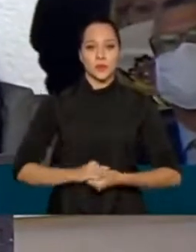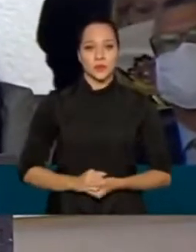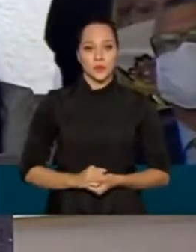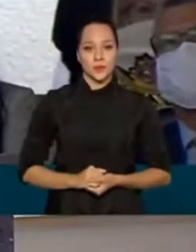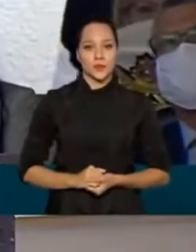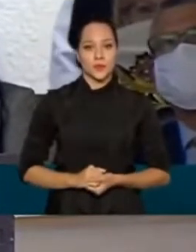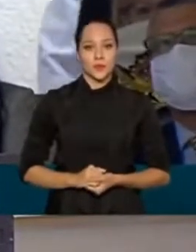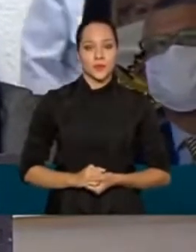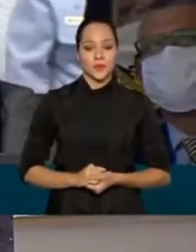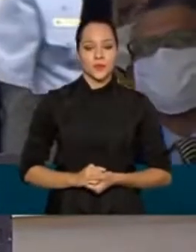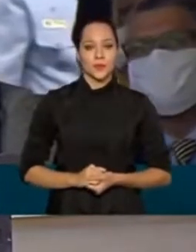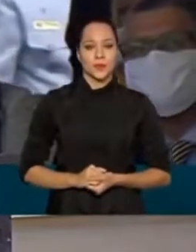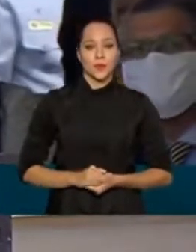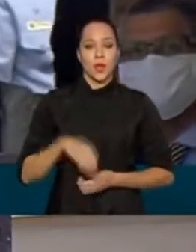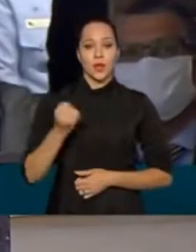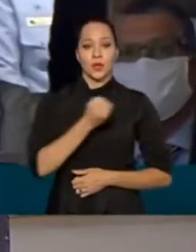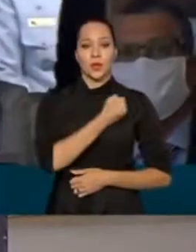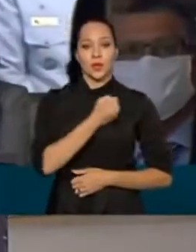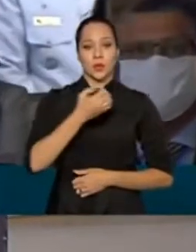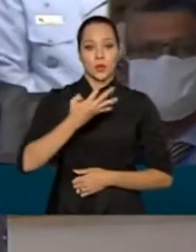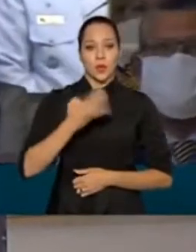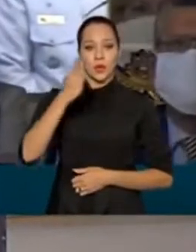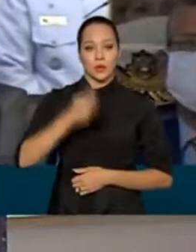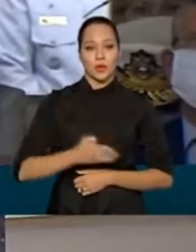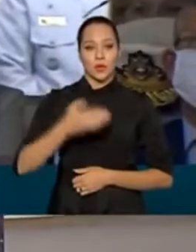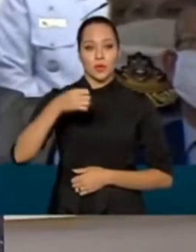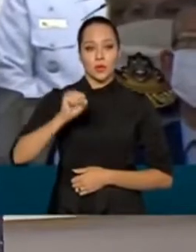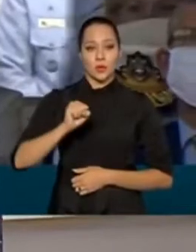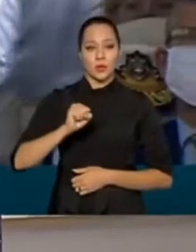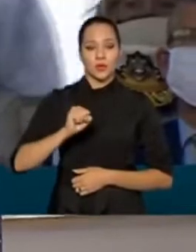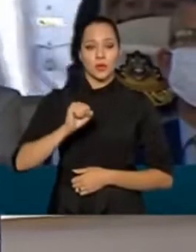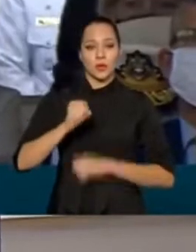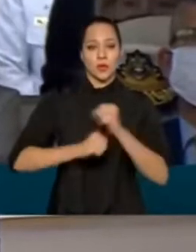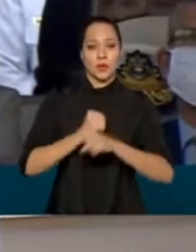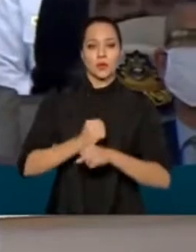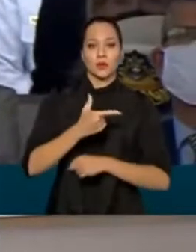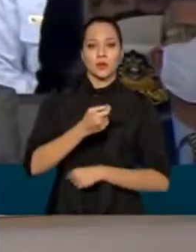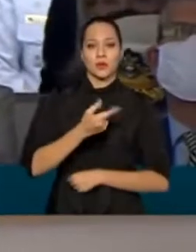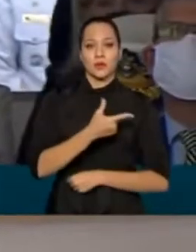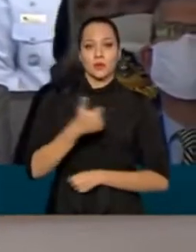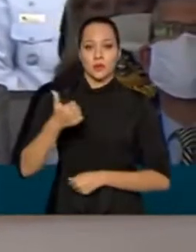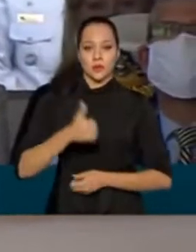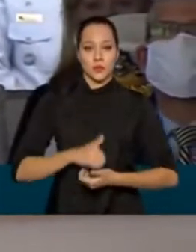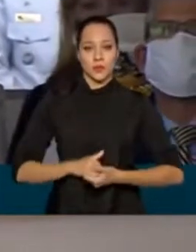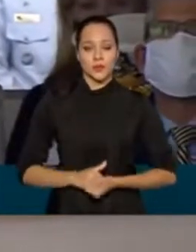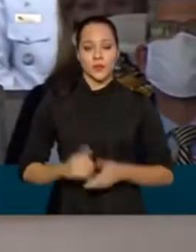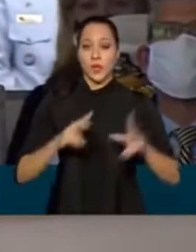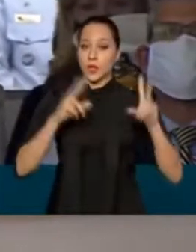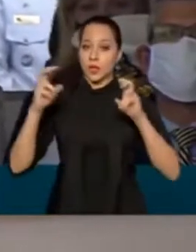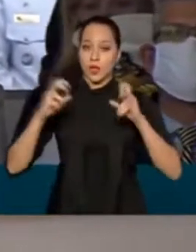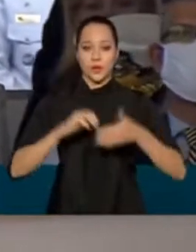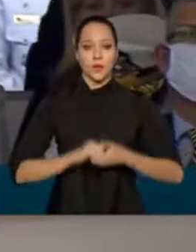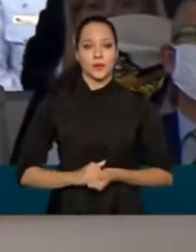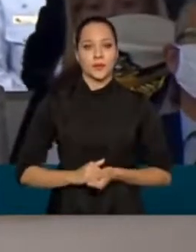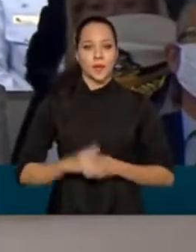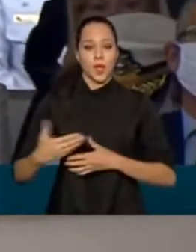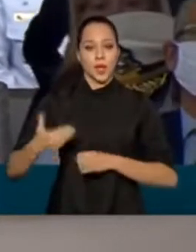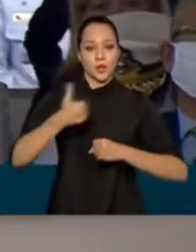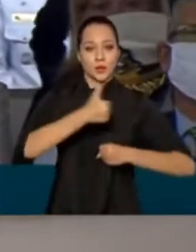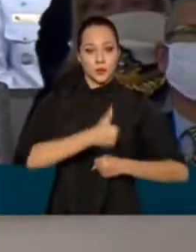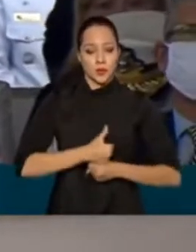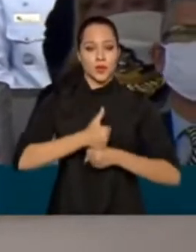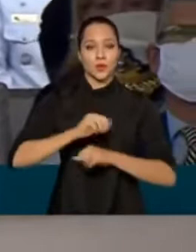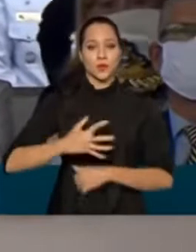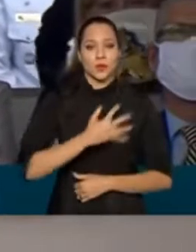Ordem de serviço número 4-8 de 2021. Assunto: assunção do cargo